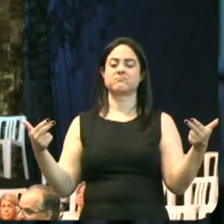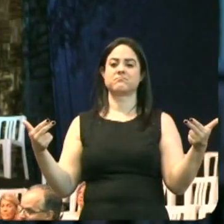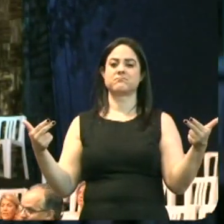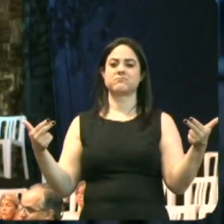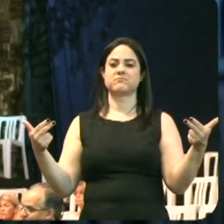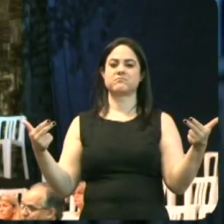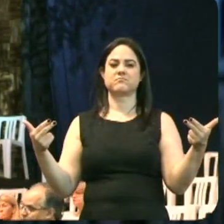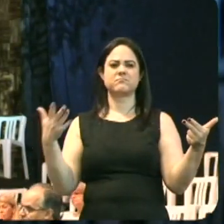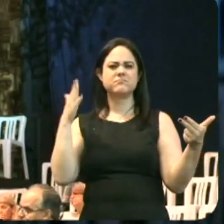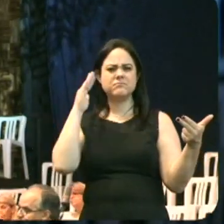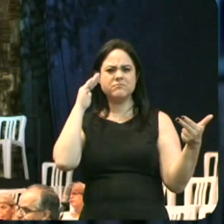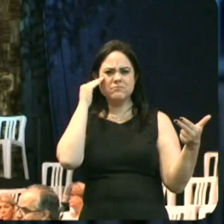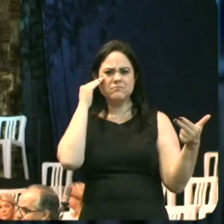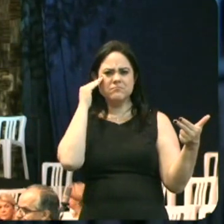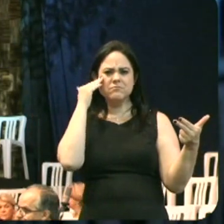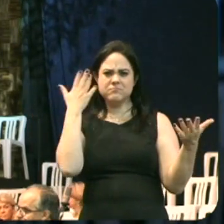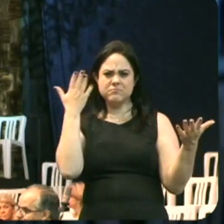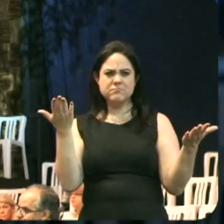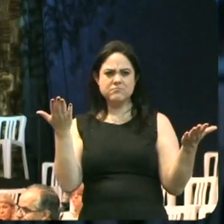Está entendendo?